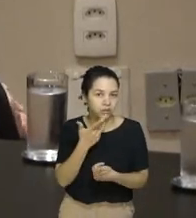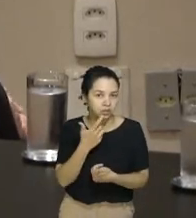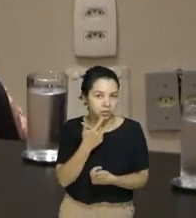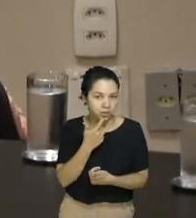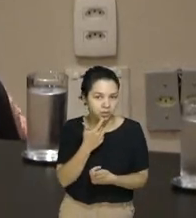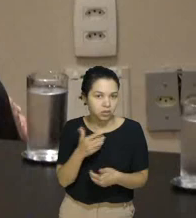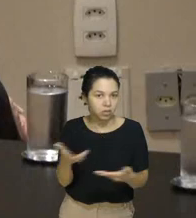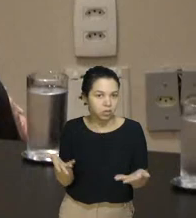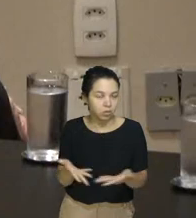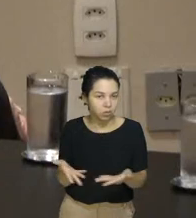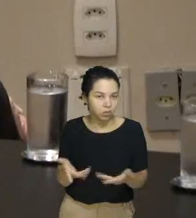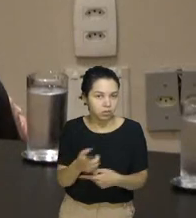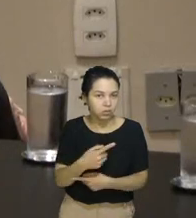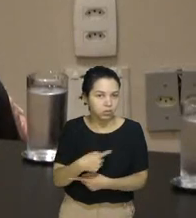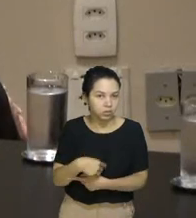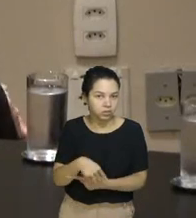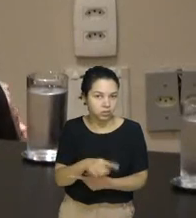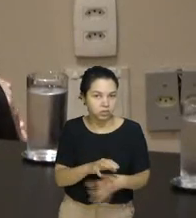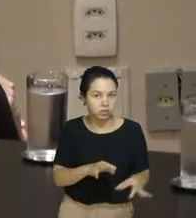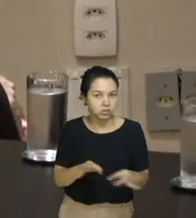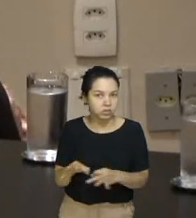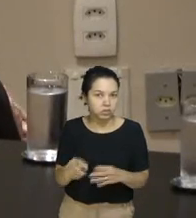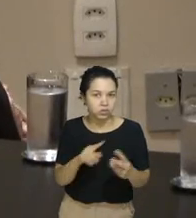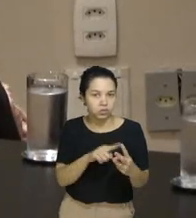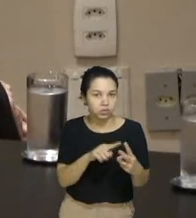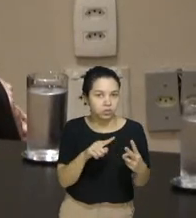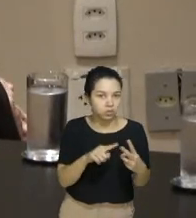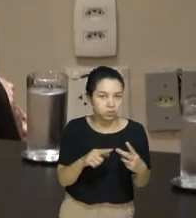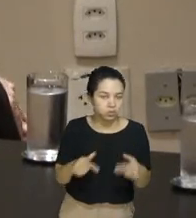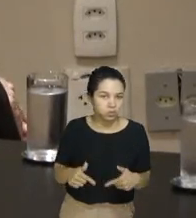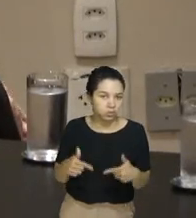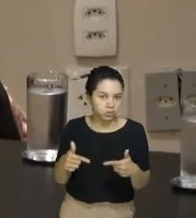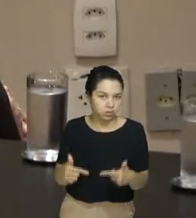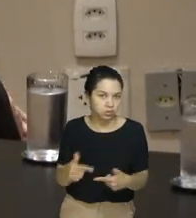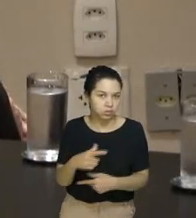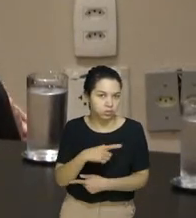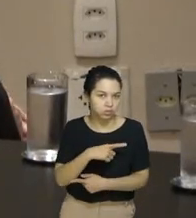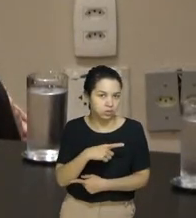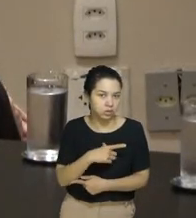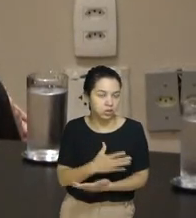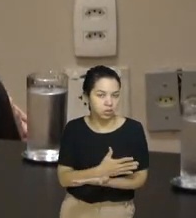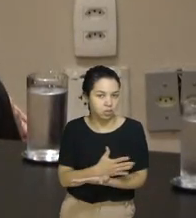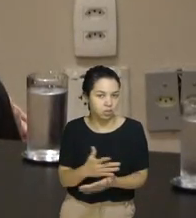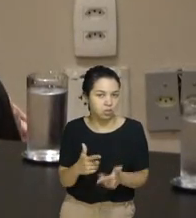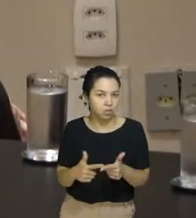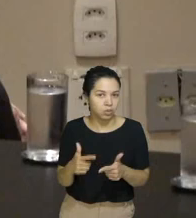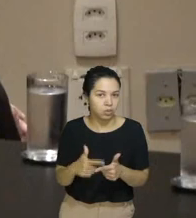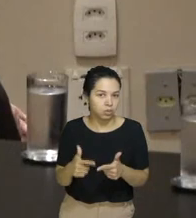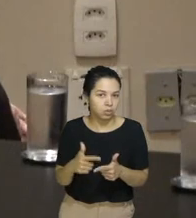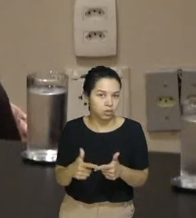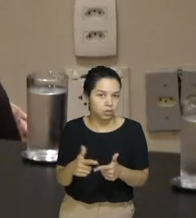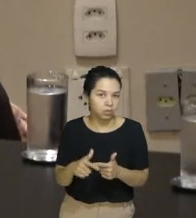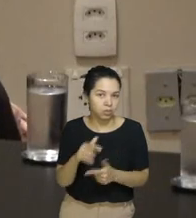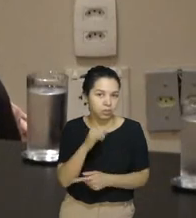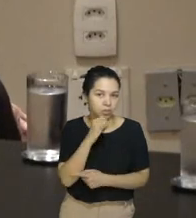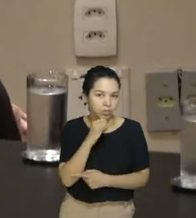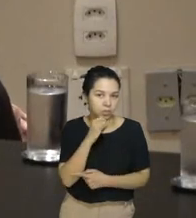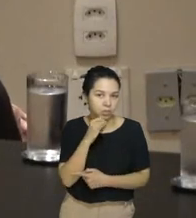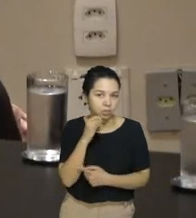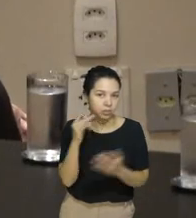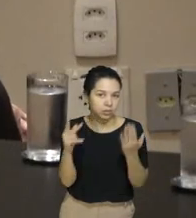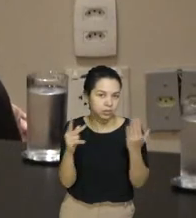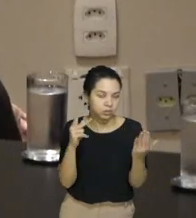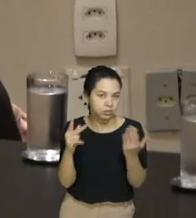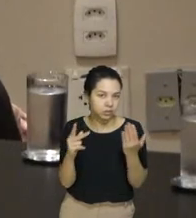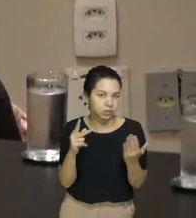hoje, a gente fez duas frentes, né? Temos alguns problemas. Por exemplo, a nossa psiquiatra, que é uma